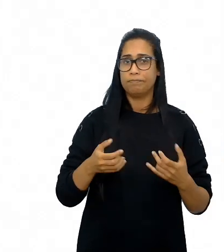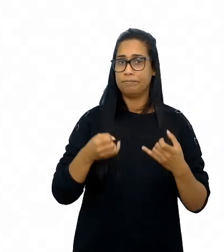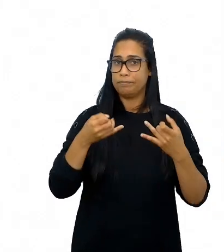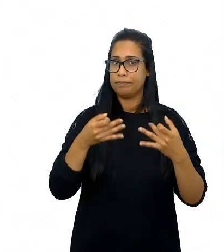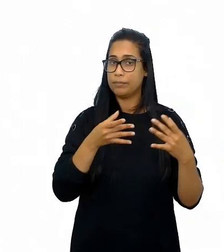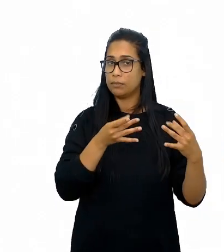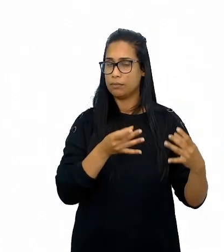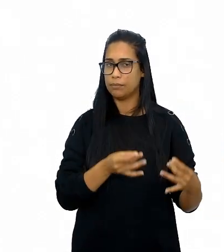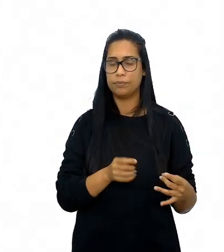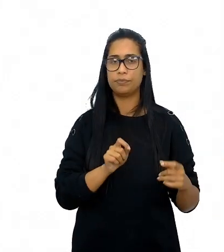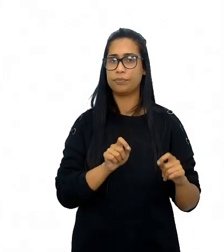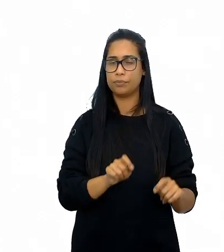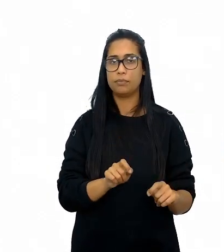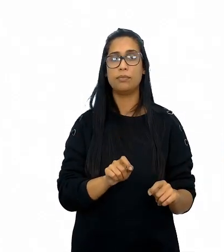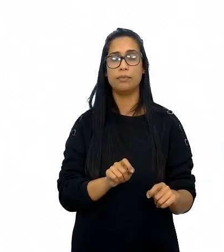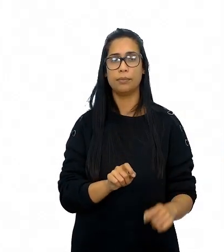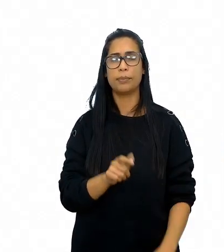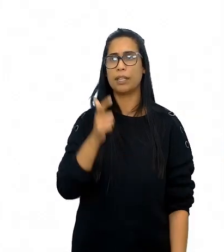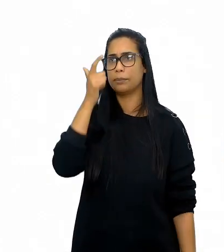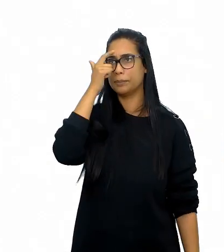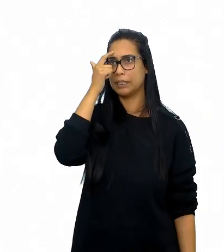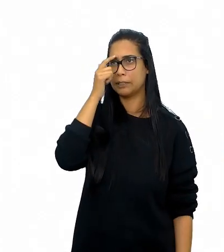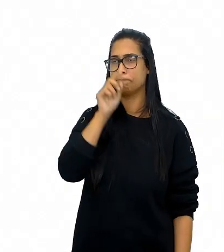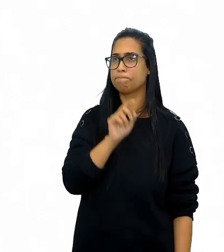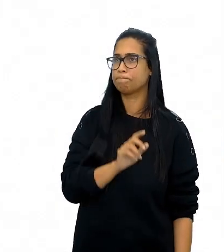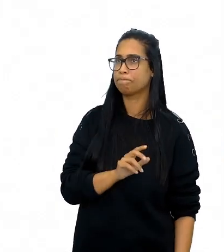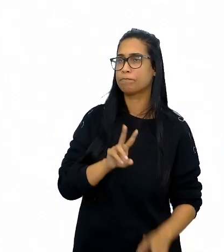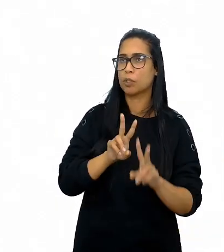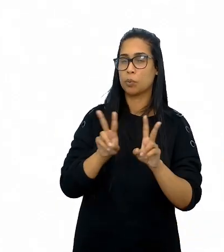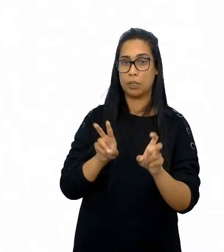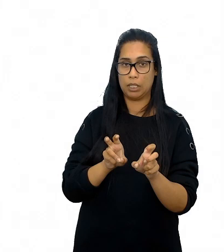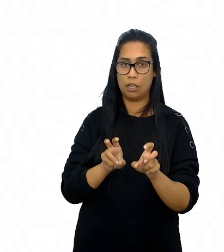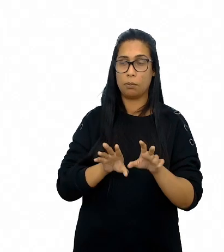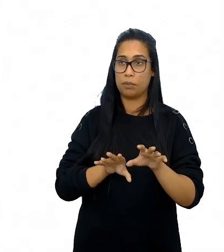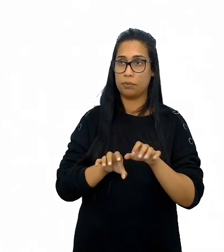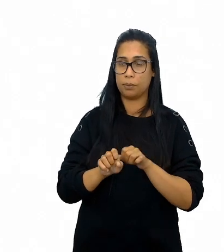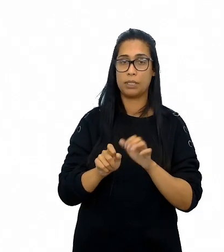que a formação, quando a gente fala de formação continuada de professores,